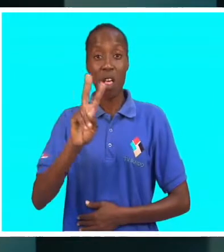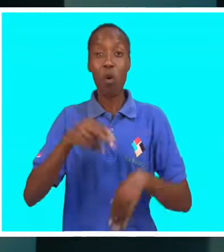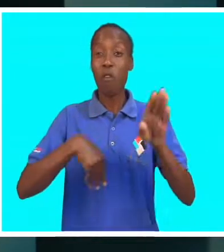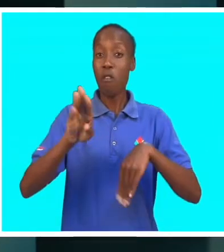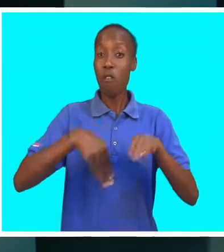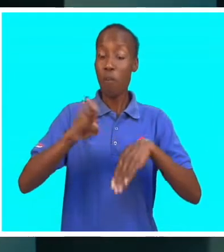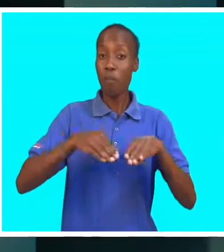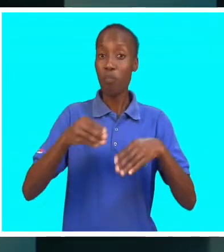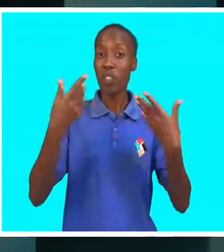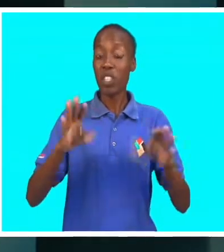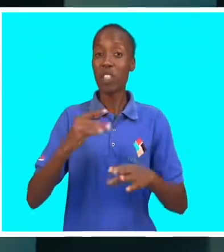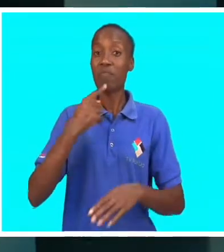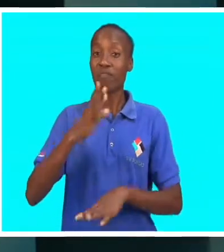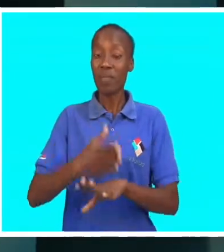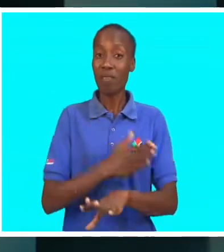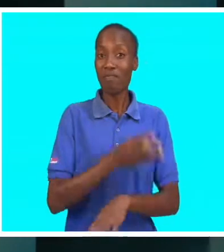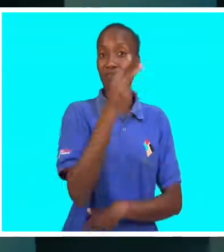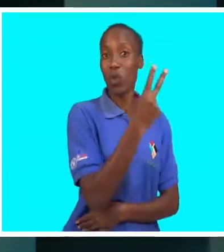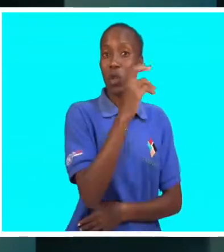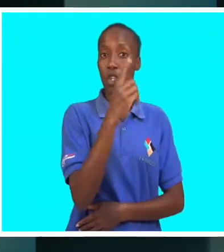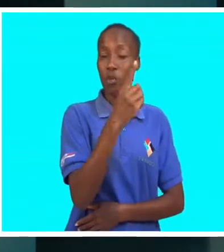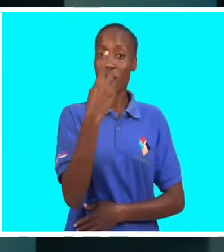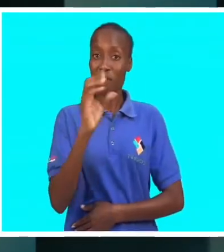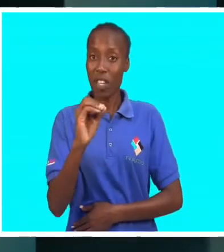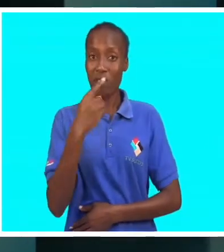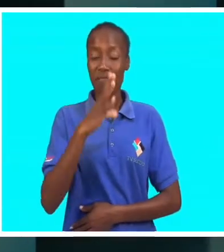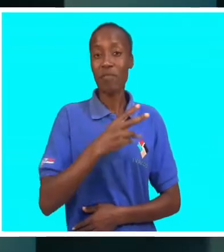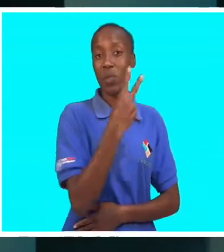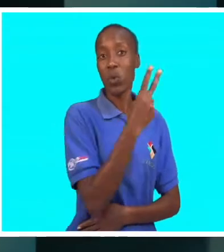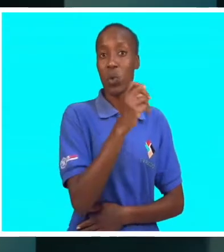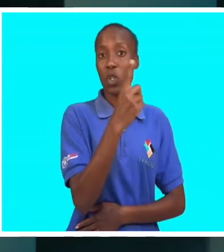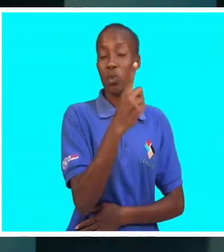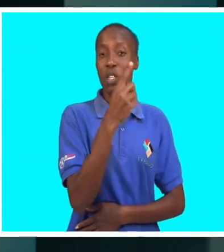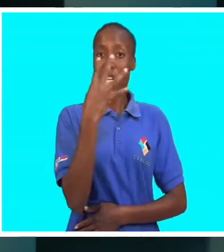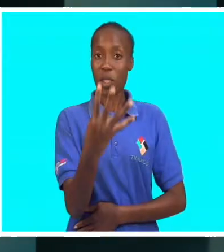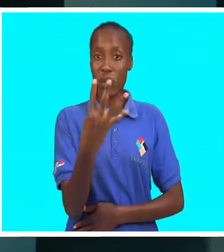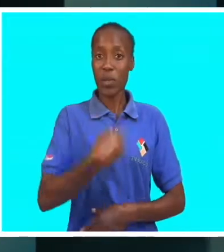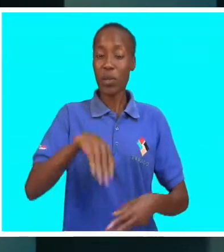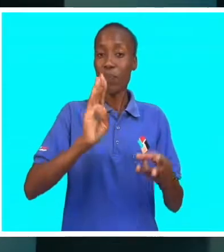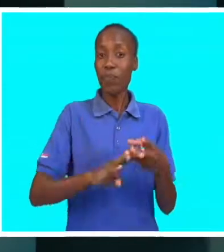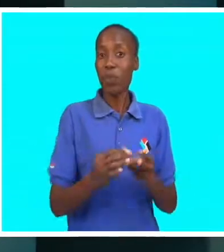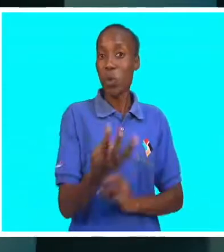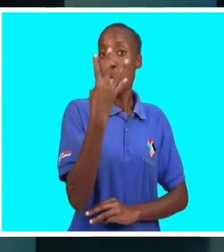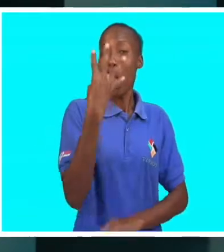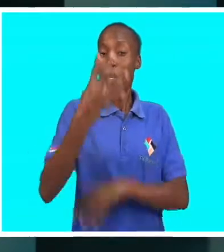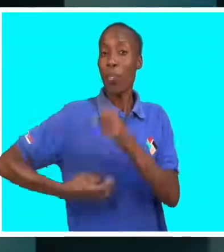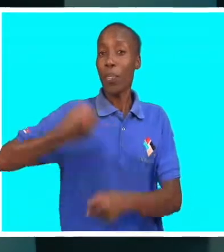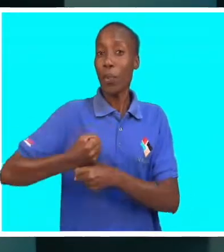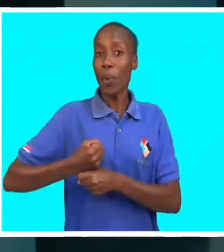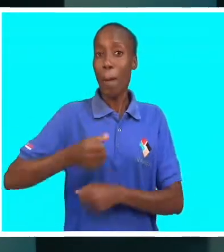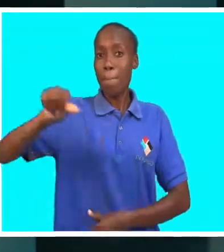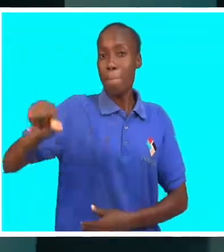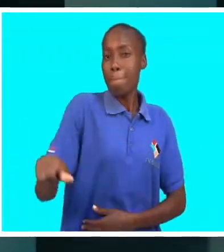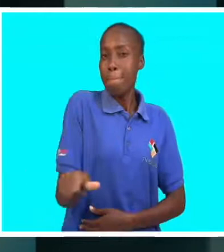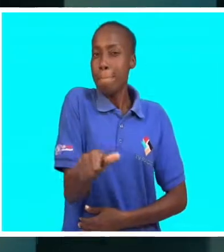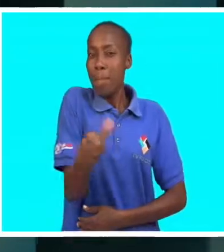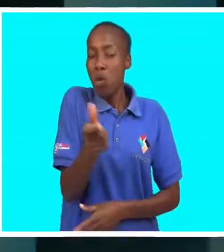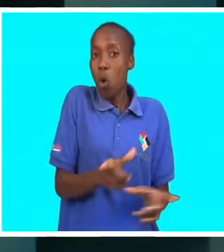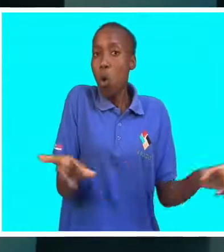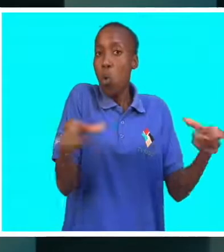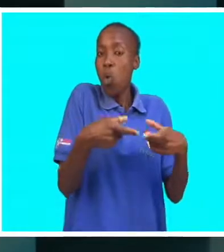no Moçambola de 2010 a 2014. Nestes quatro anos, o melhor que o clube fez foi a